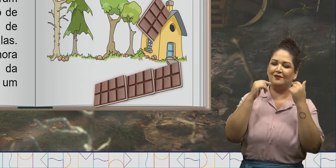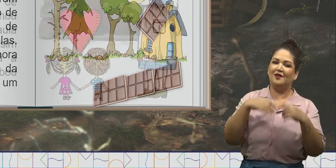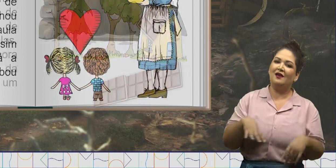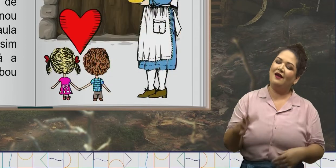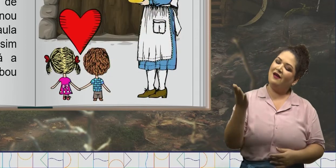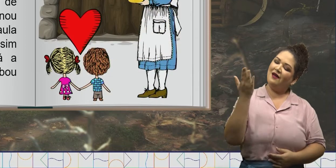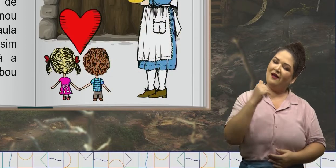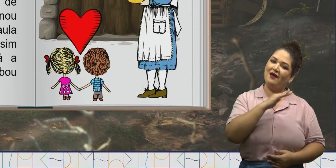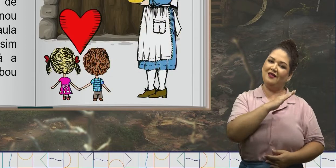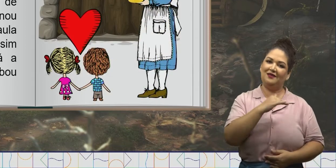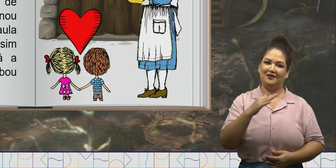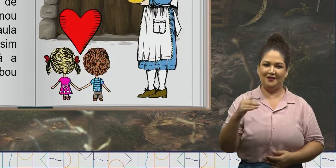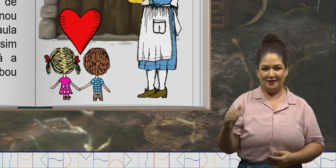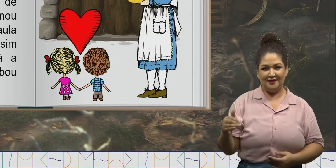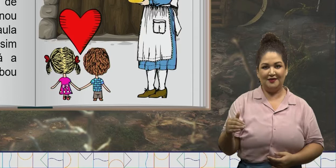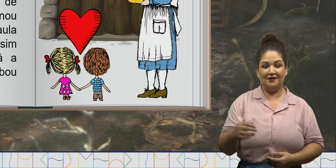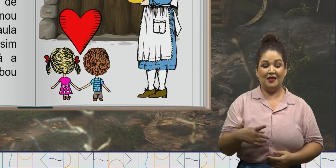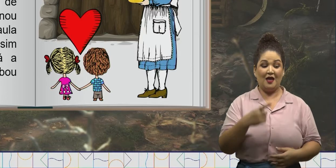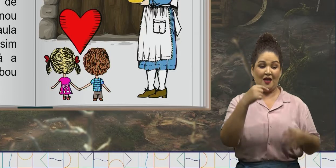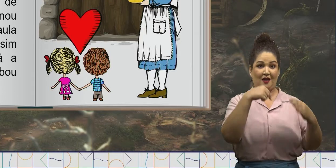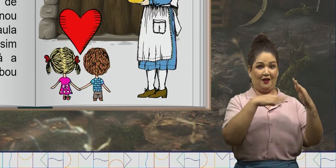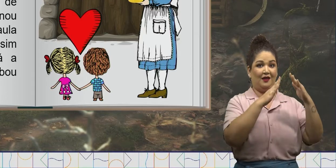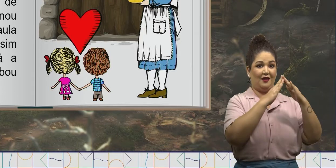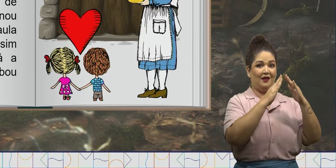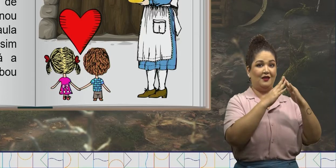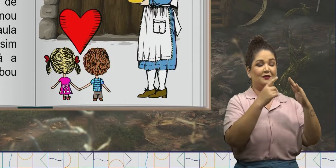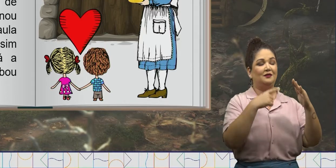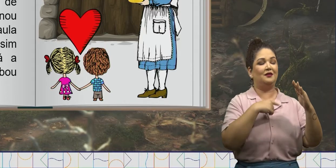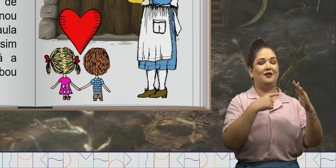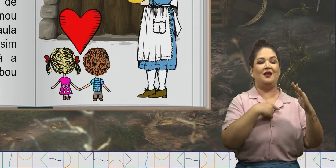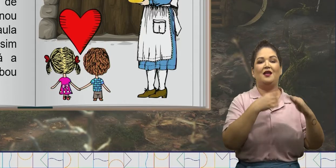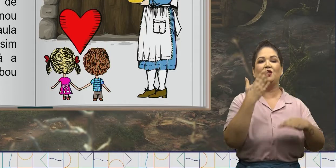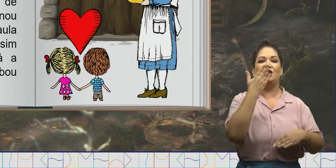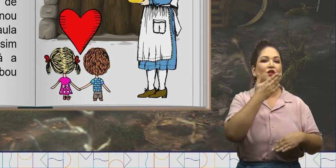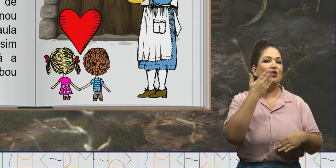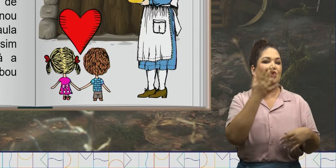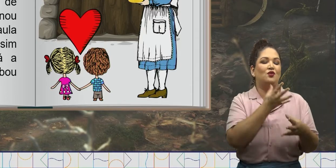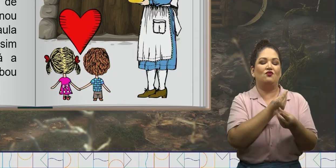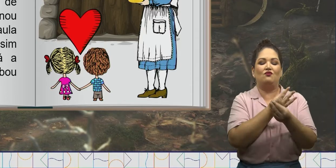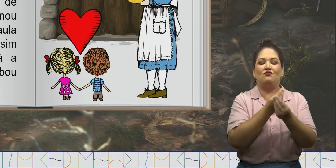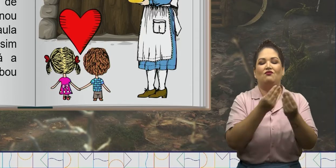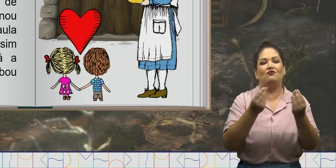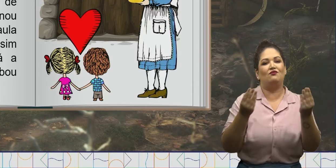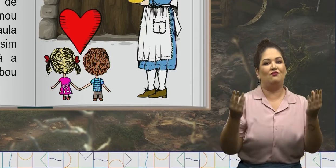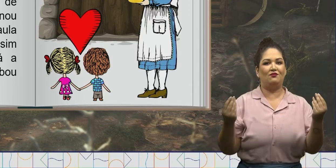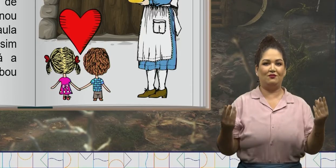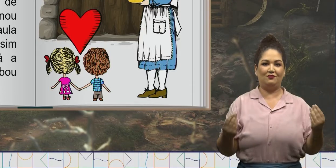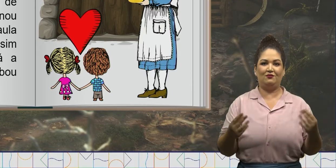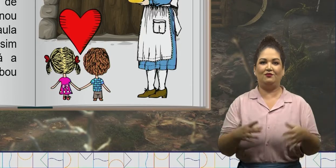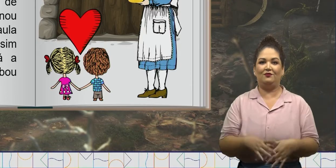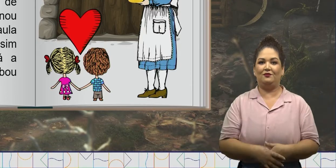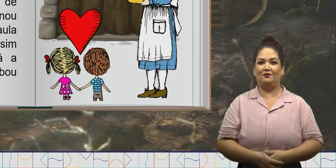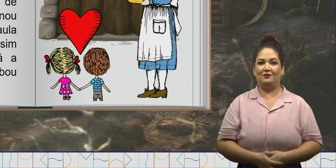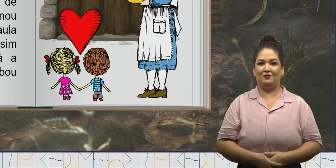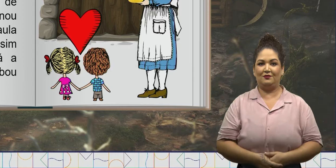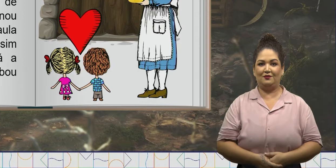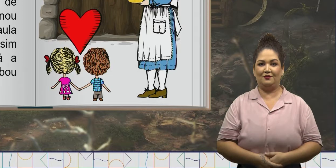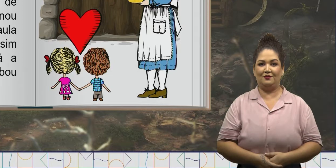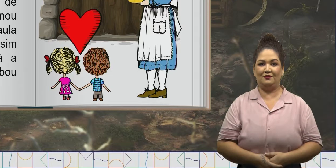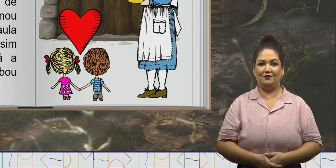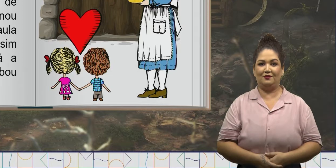sorriso: "Entrem, crianças, aqui dentro tem muito mais doces para